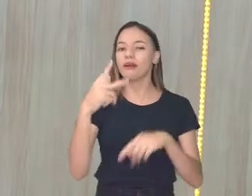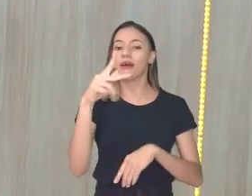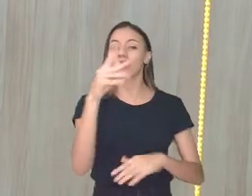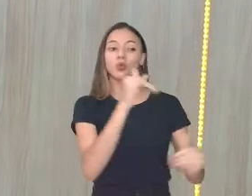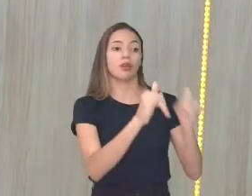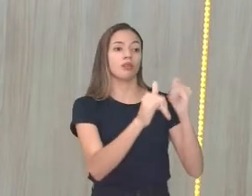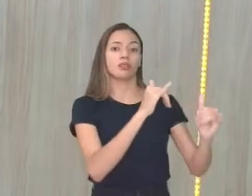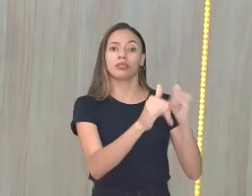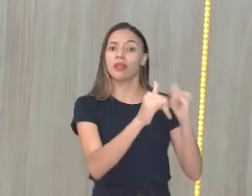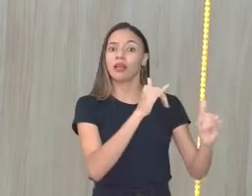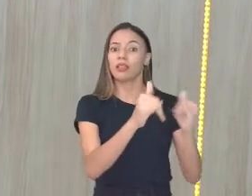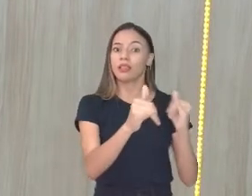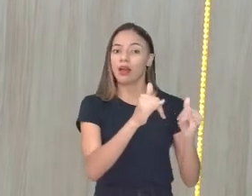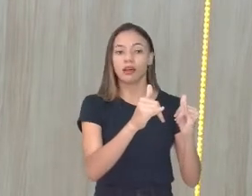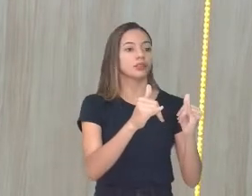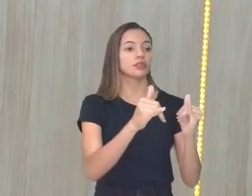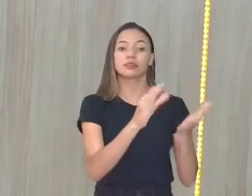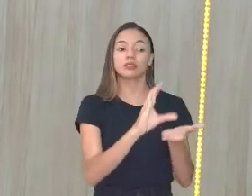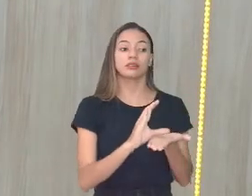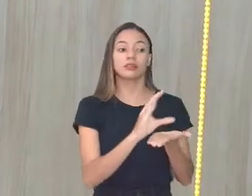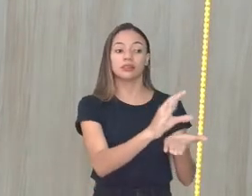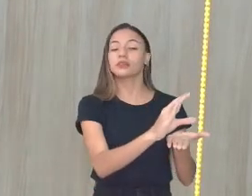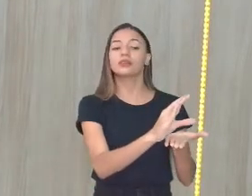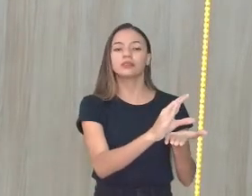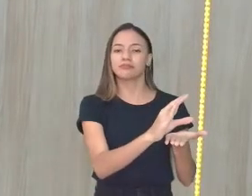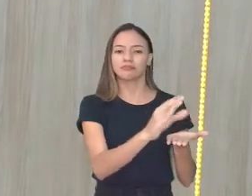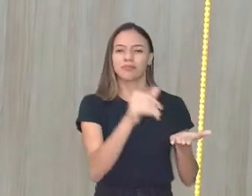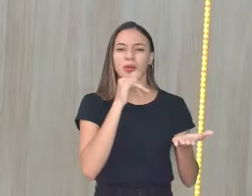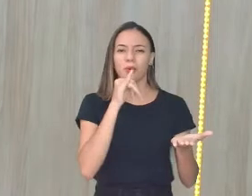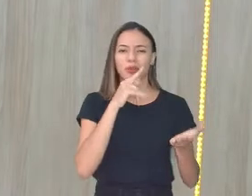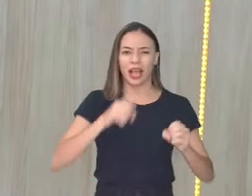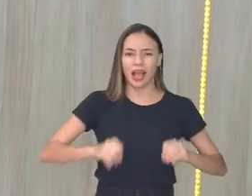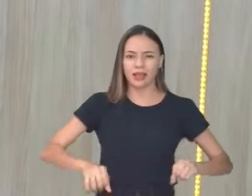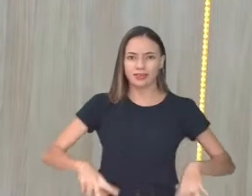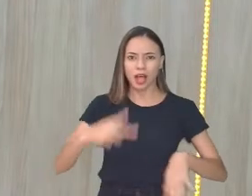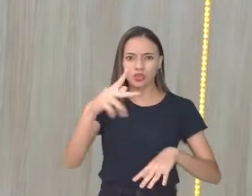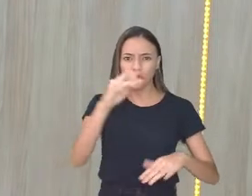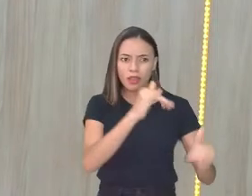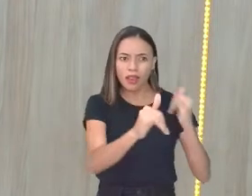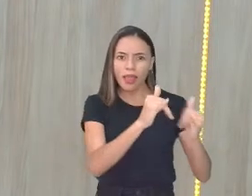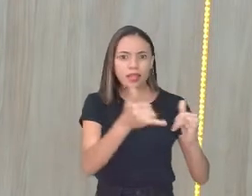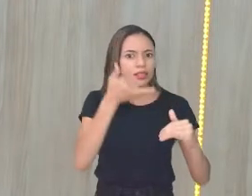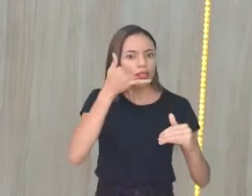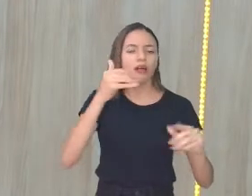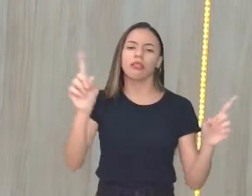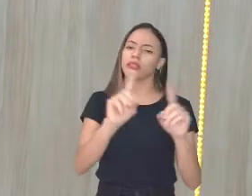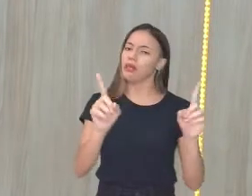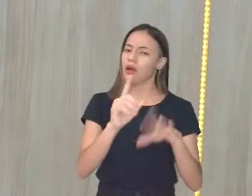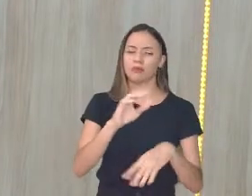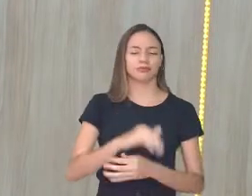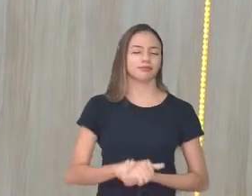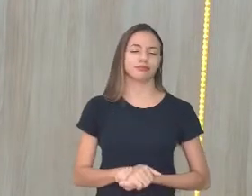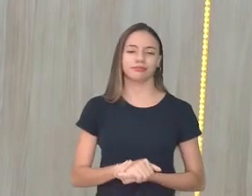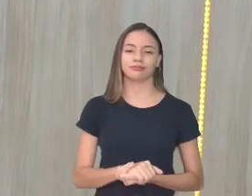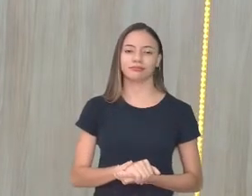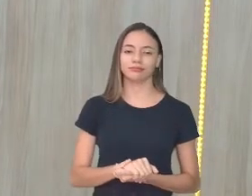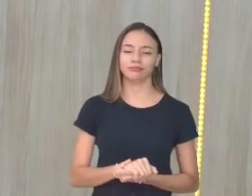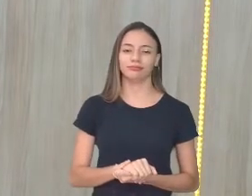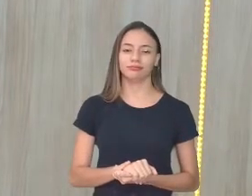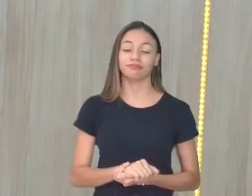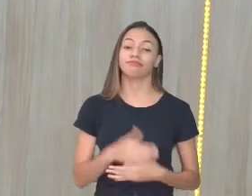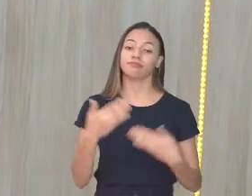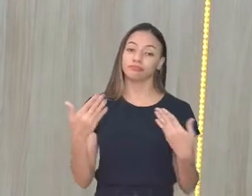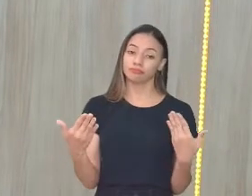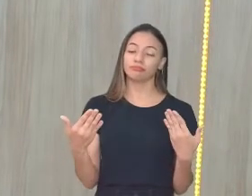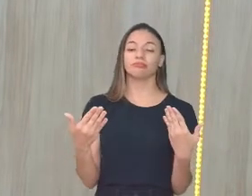internet financiada, sem consumir aí do seu plano de dados, né, da sua operadora. E como eu disse,